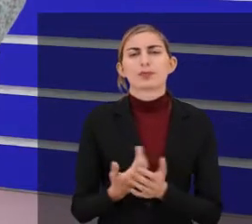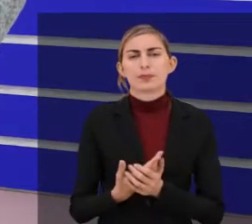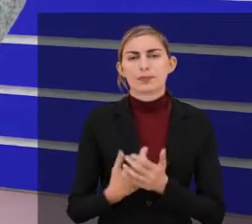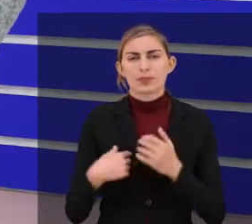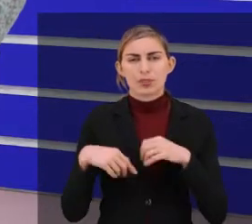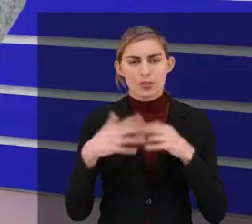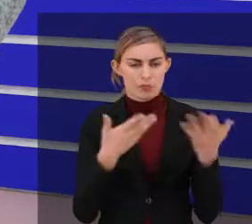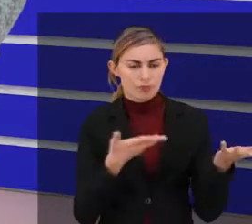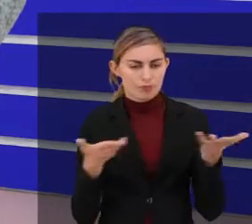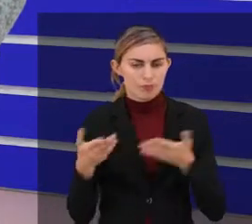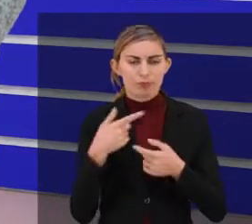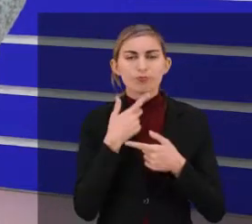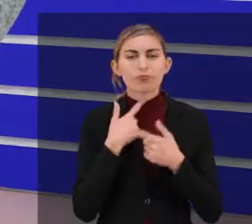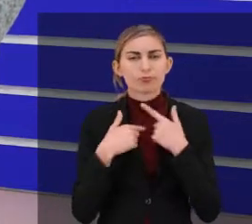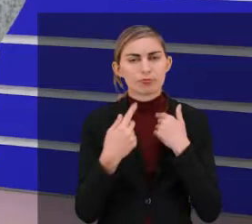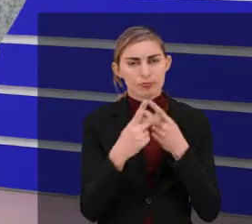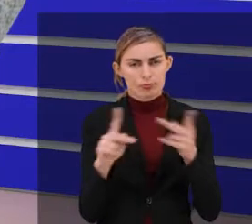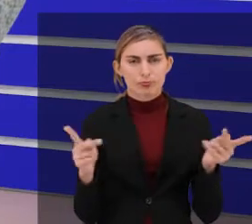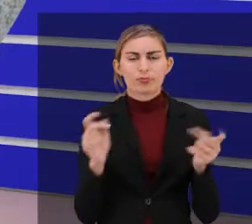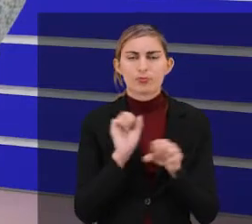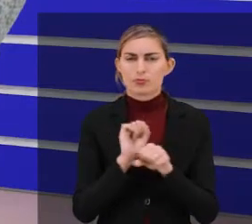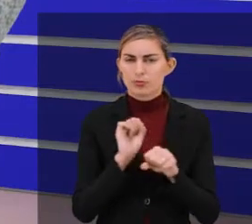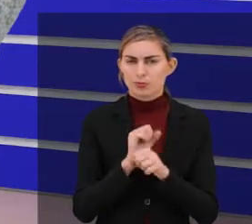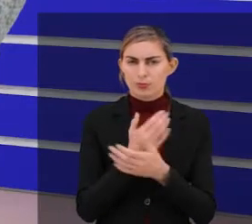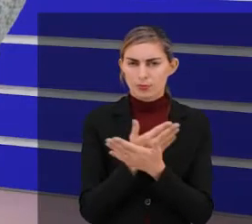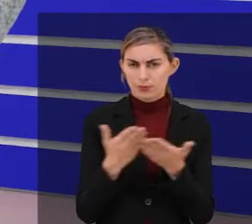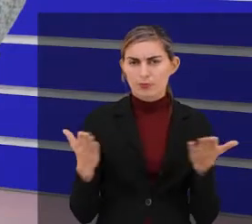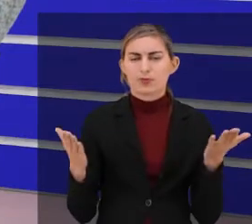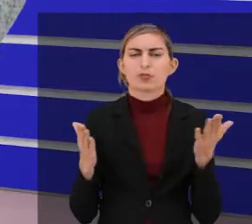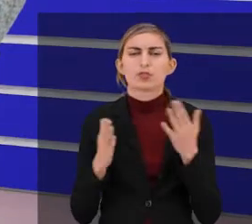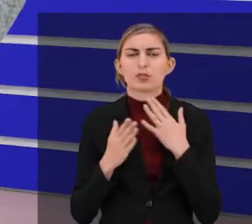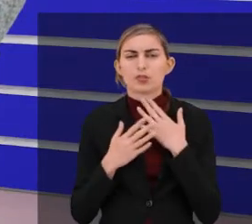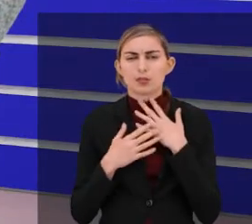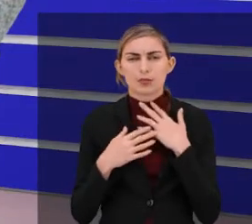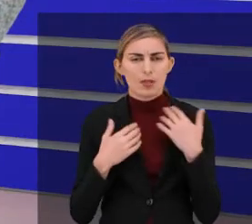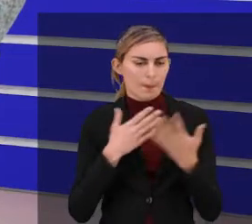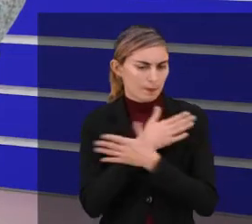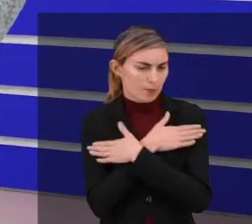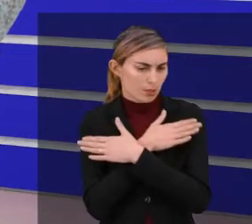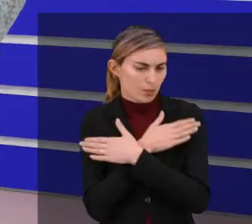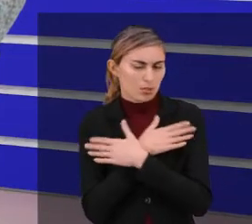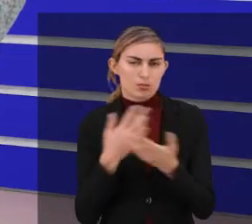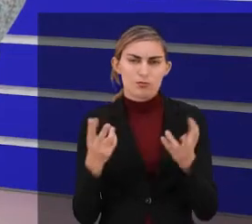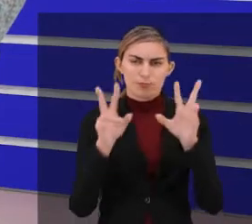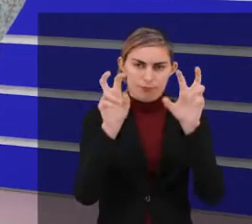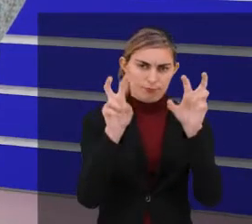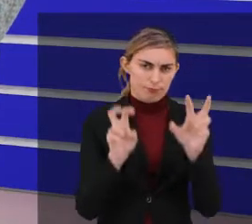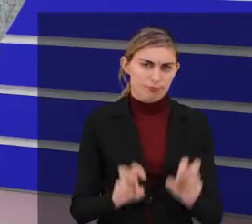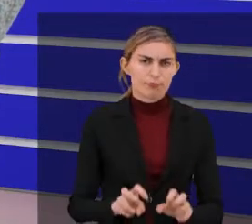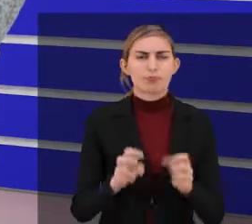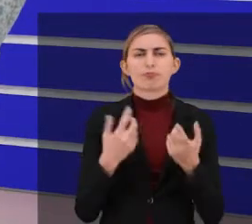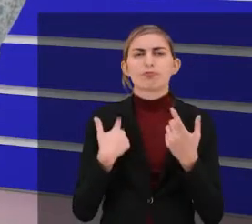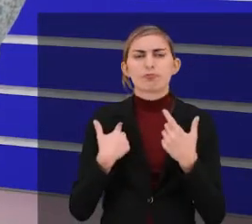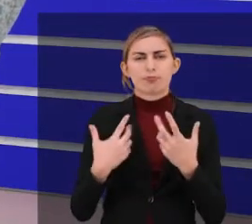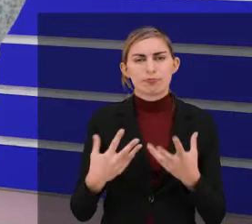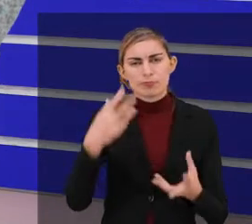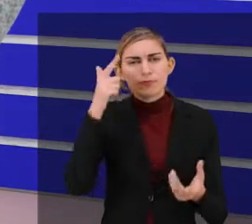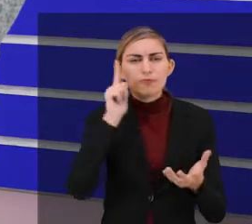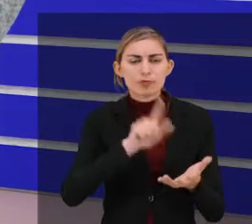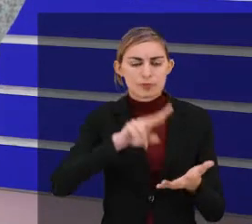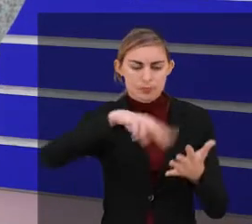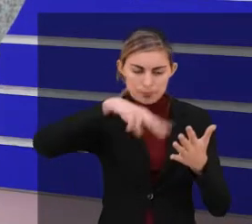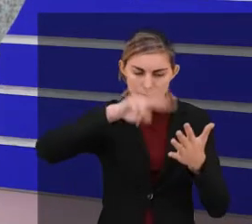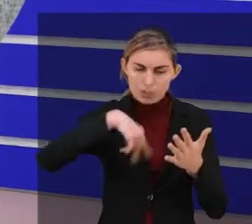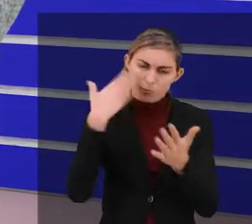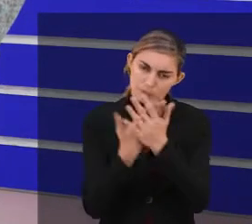para vocês. Eu espero que vocês abracem o assunto, que vocês realmente leiam